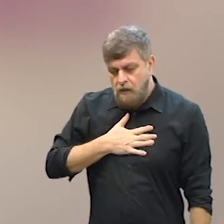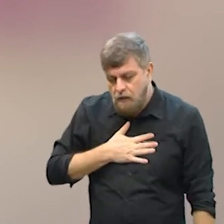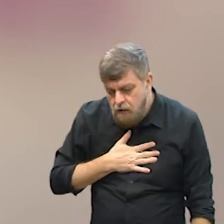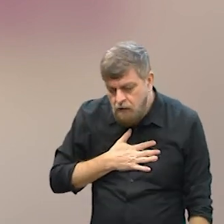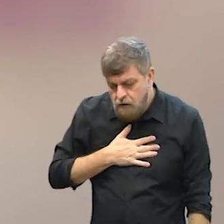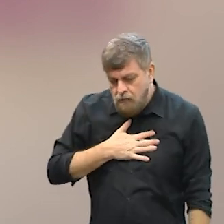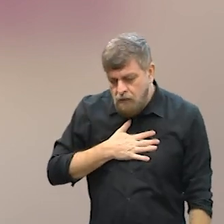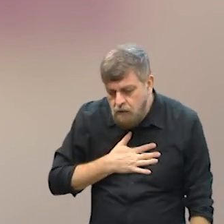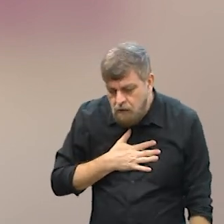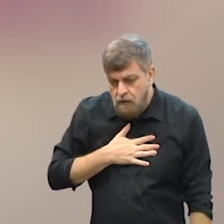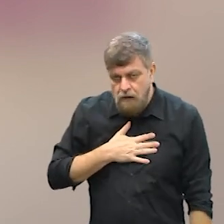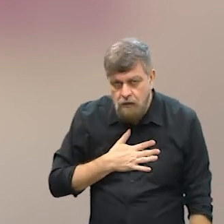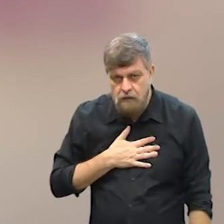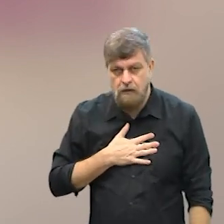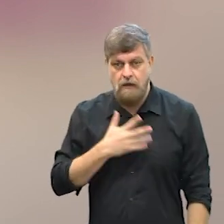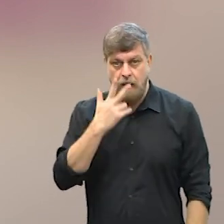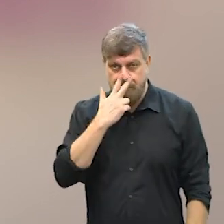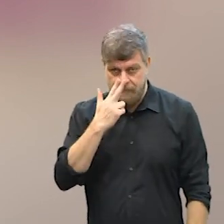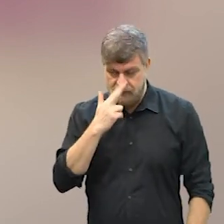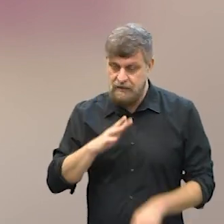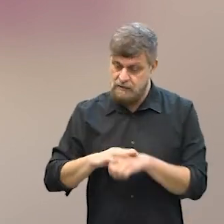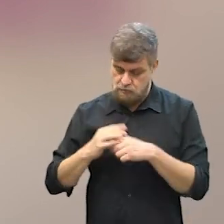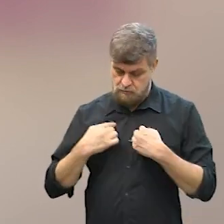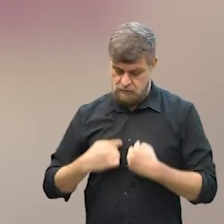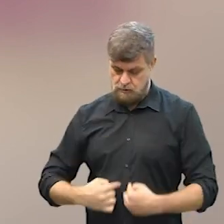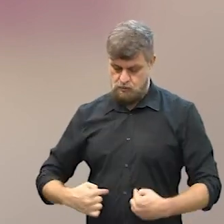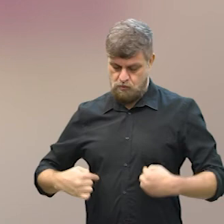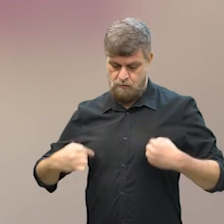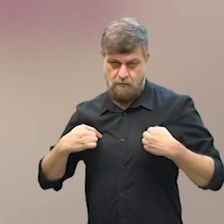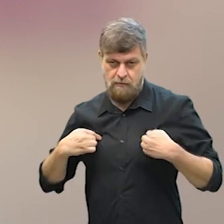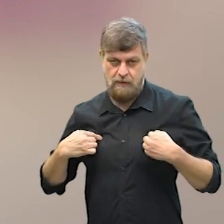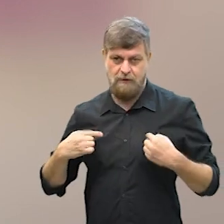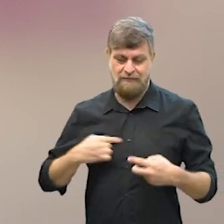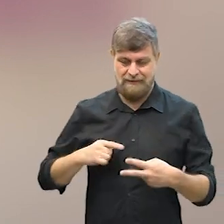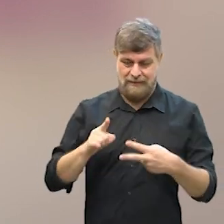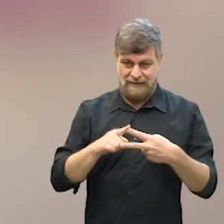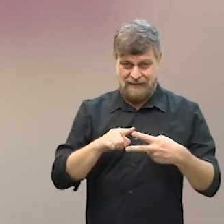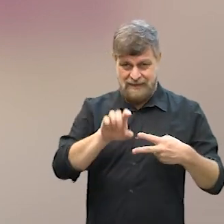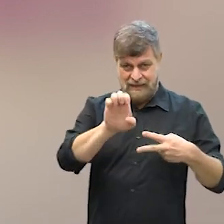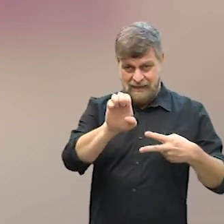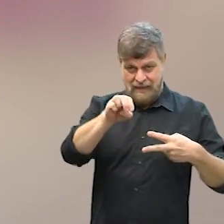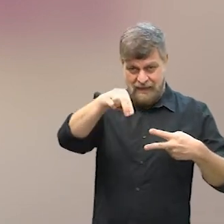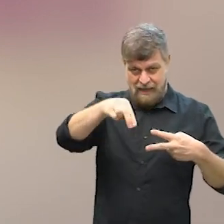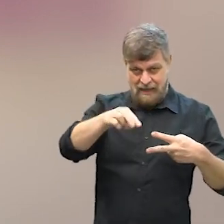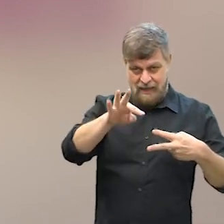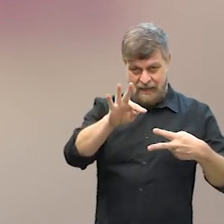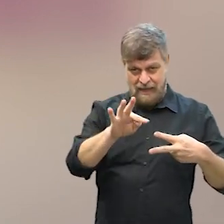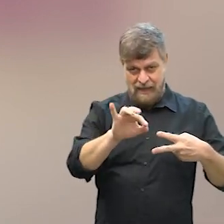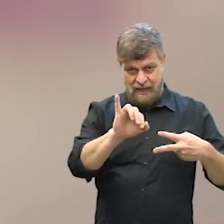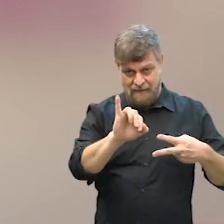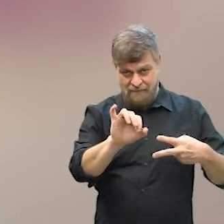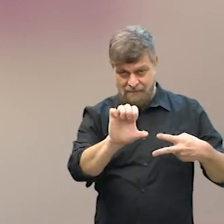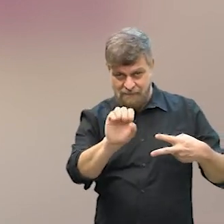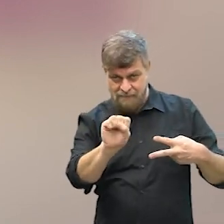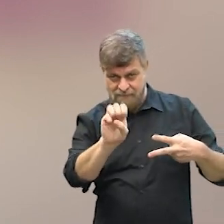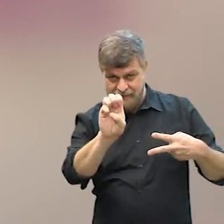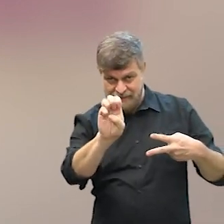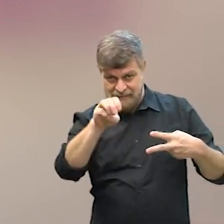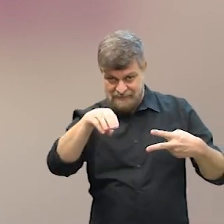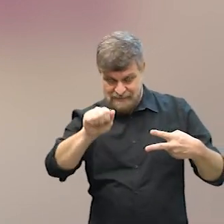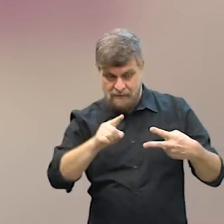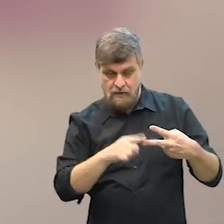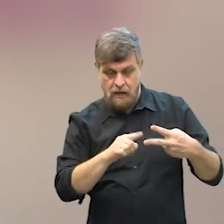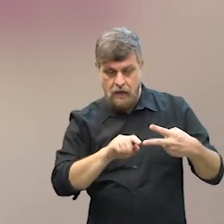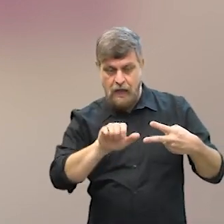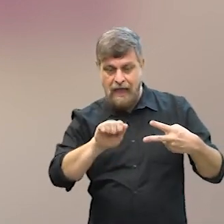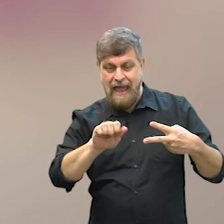uma doença própria do pulmão, por exemplo, o enfisema e a asma, são mais frequentes, né, principalmente